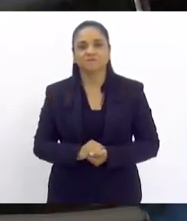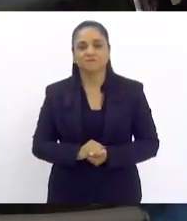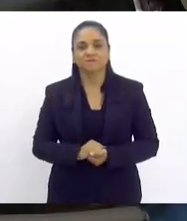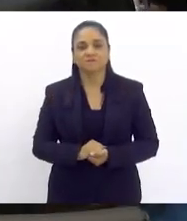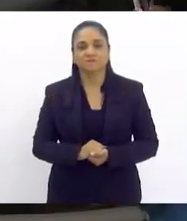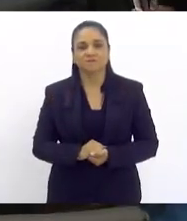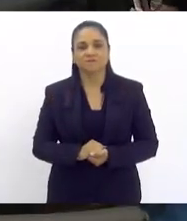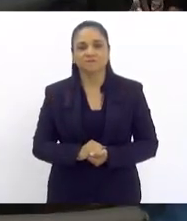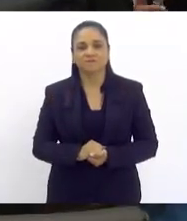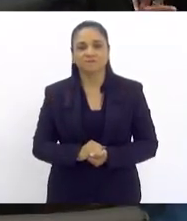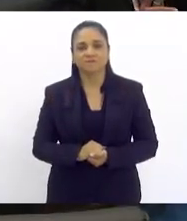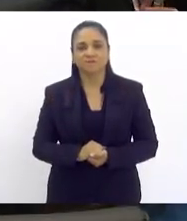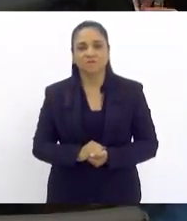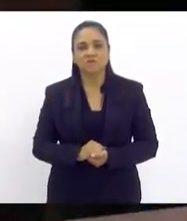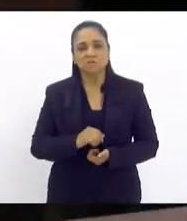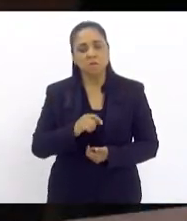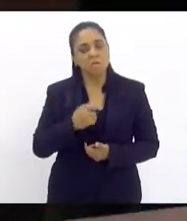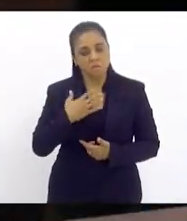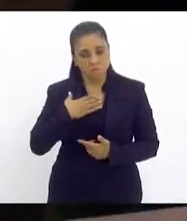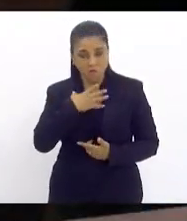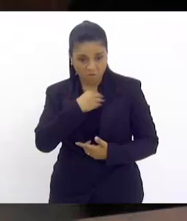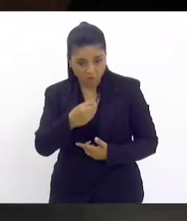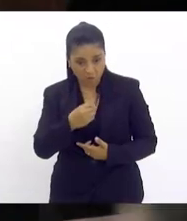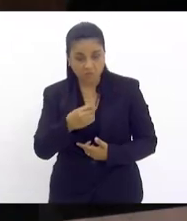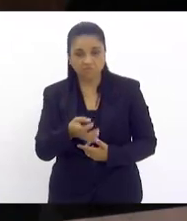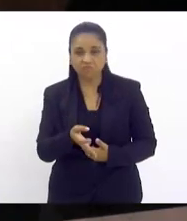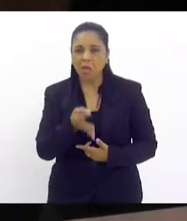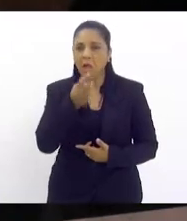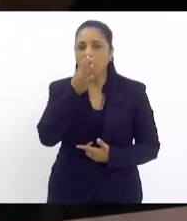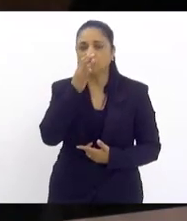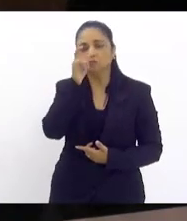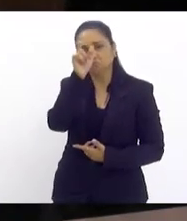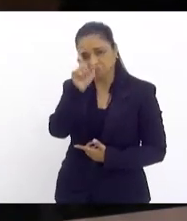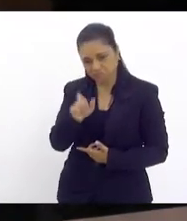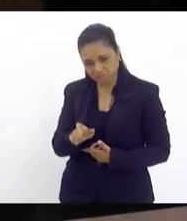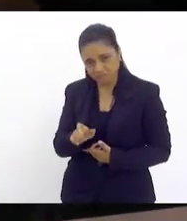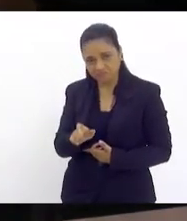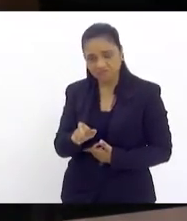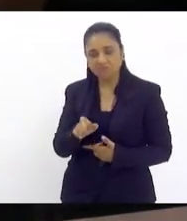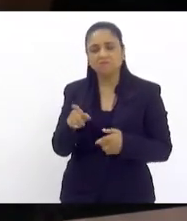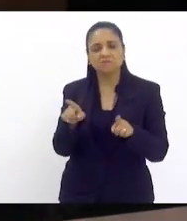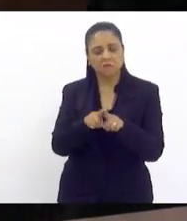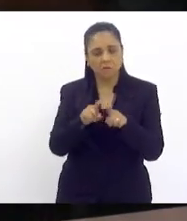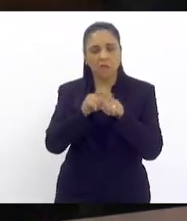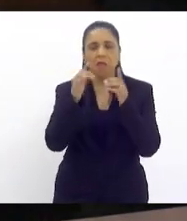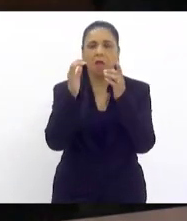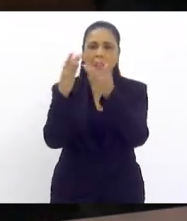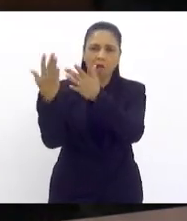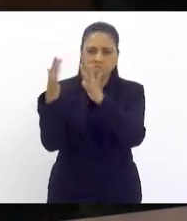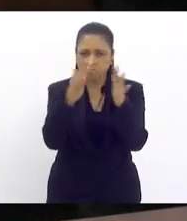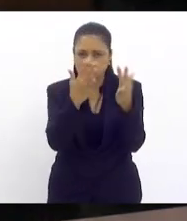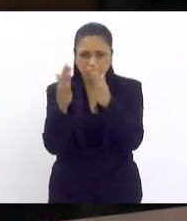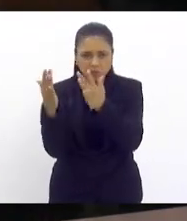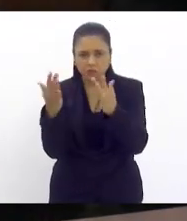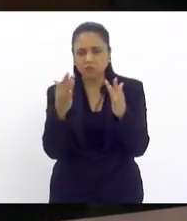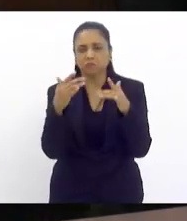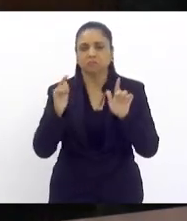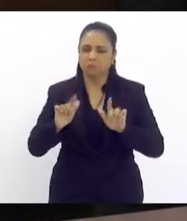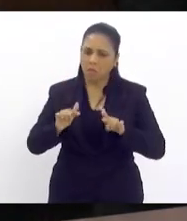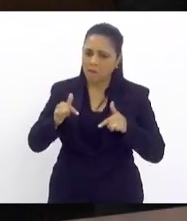ele é seu admirador e com certeza também está aplaudindo essa sua iniciativa,